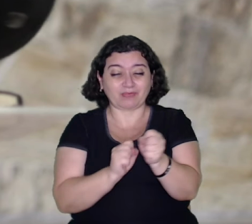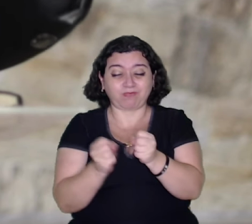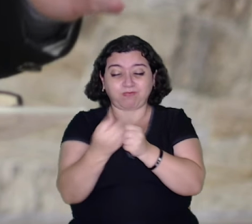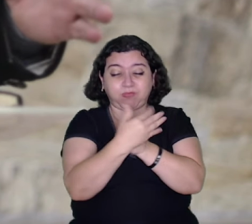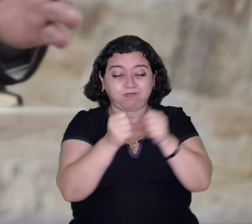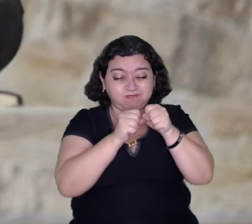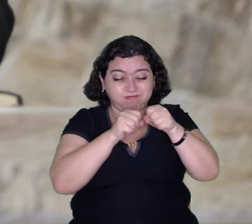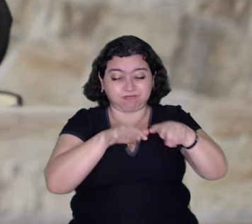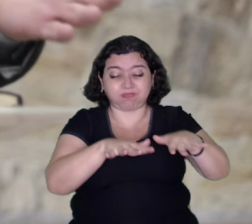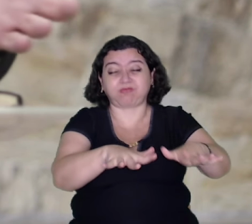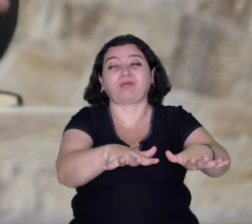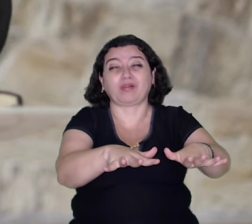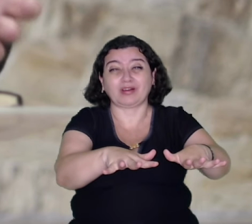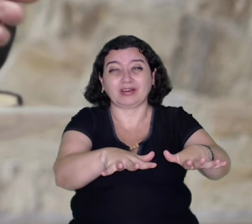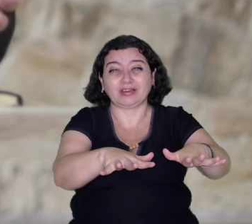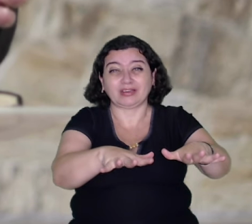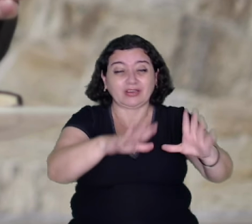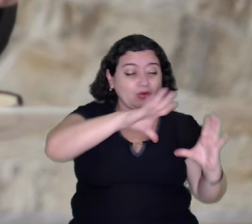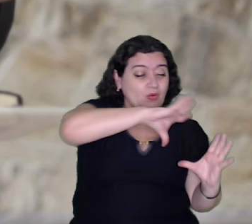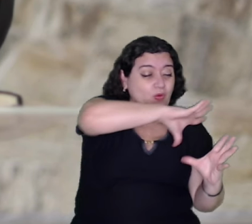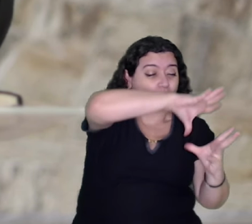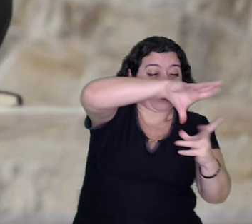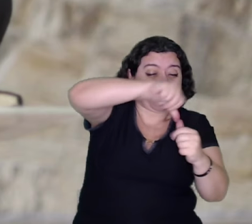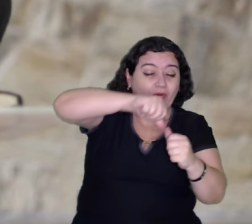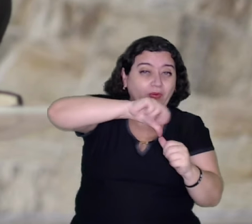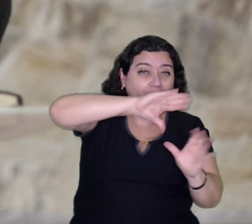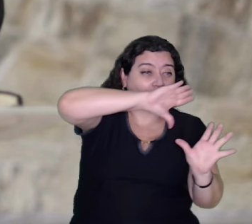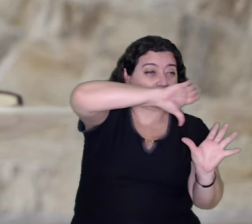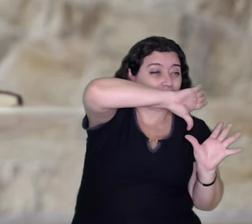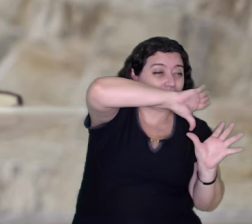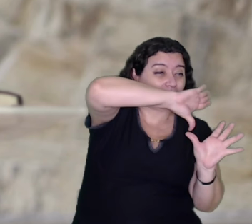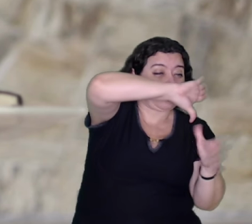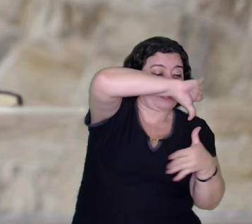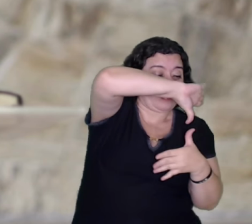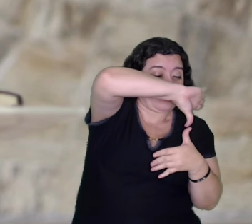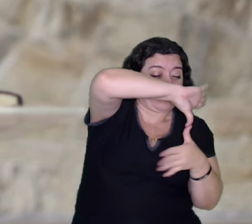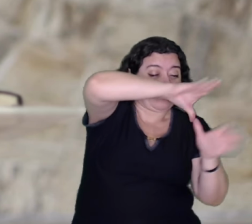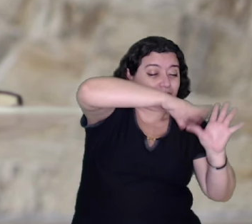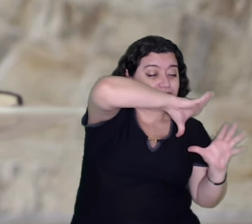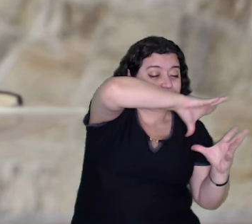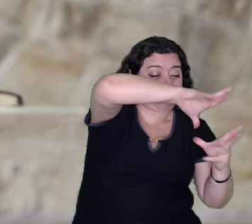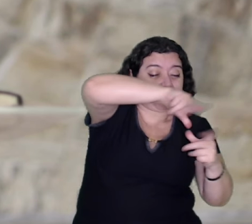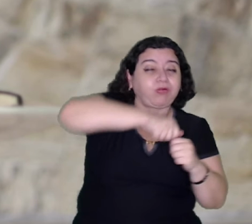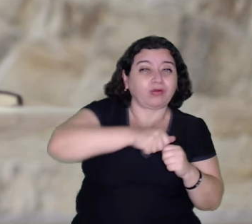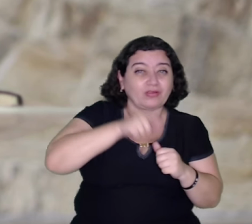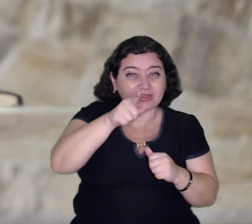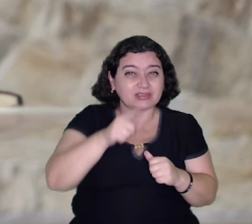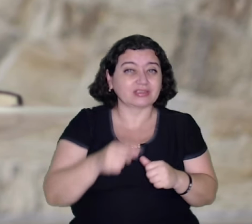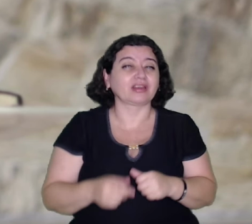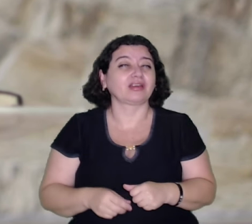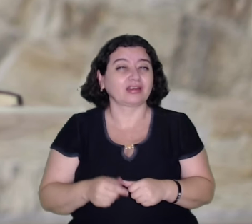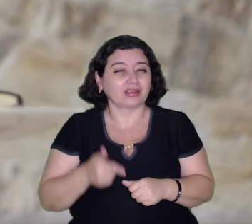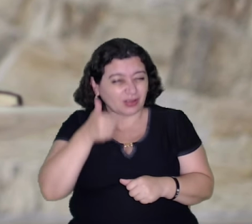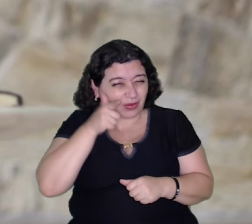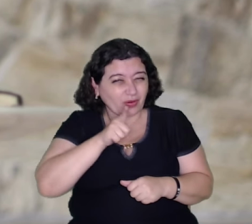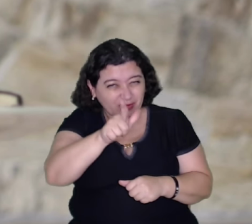pandemia envolvendo o mundo, você consegue perceber